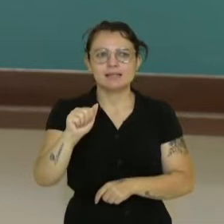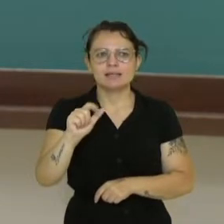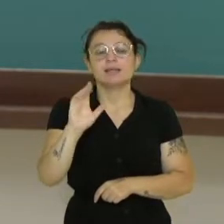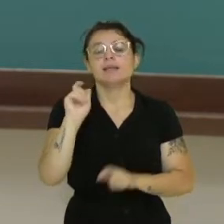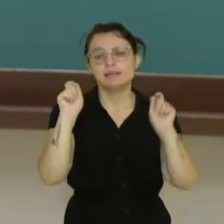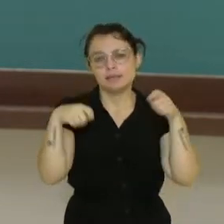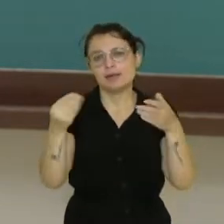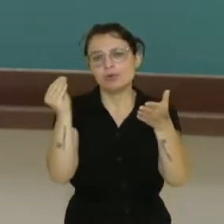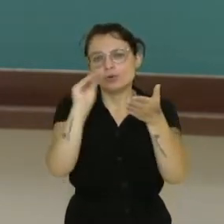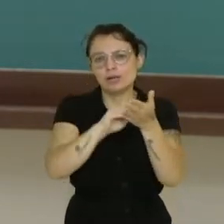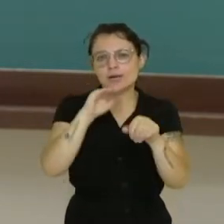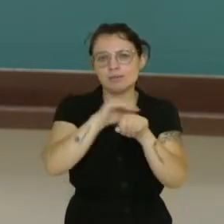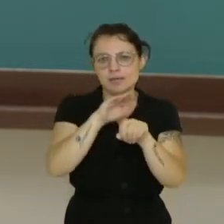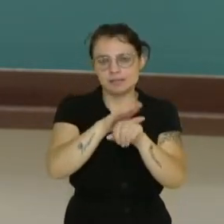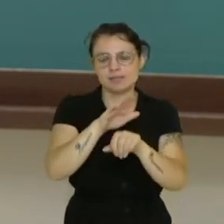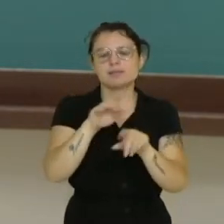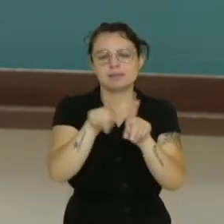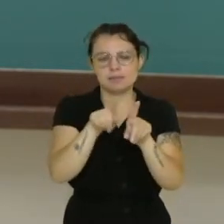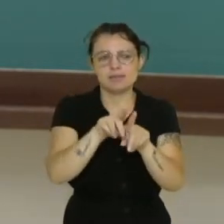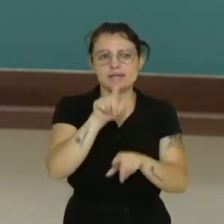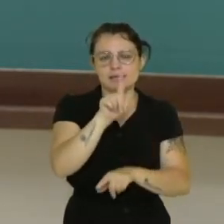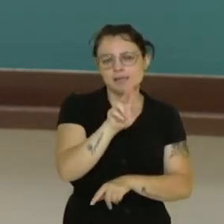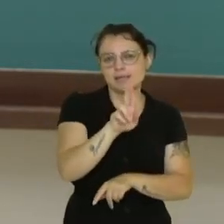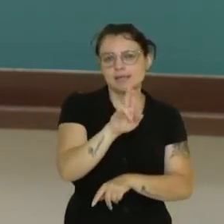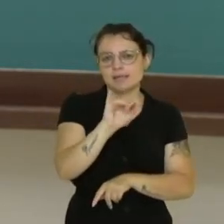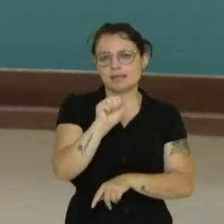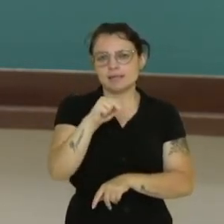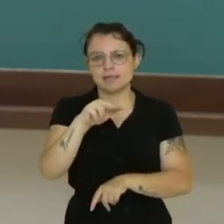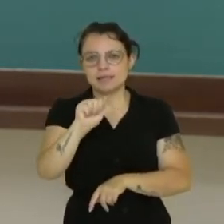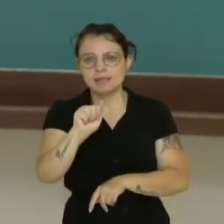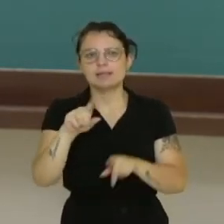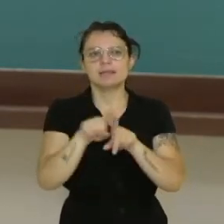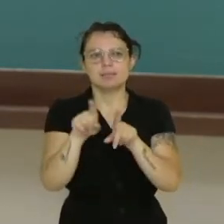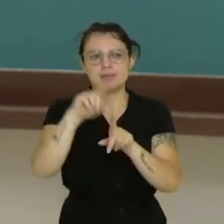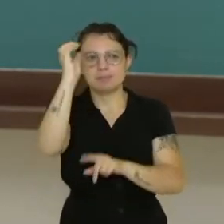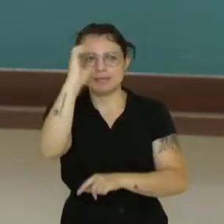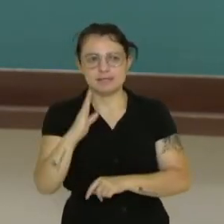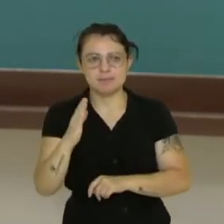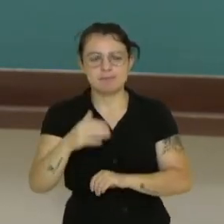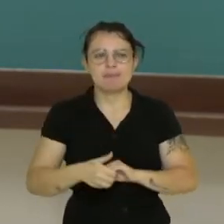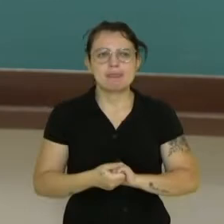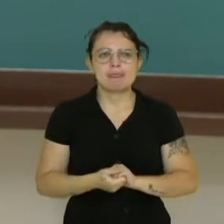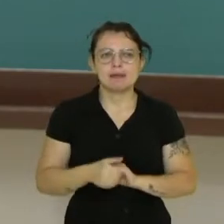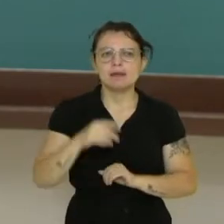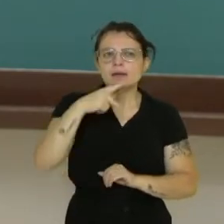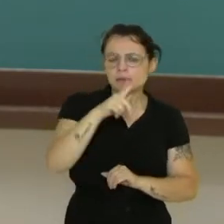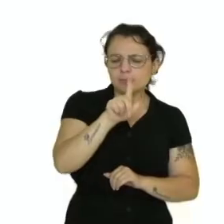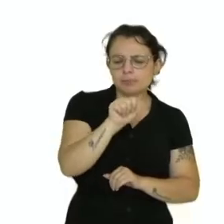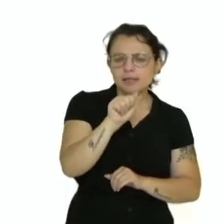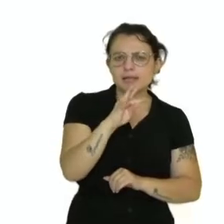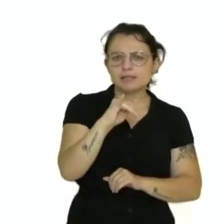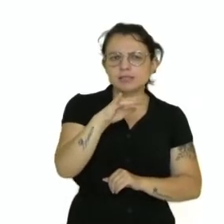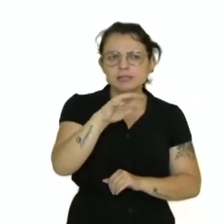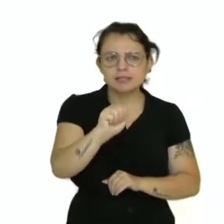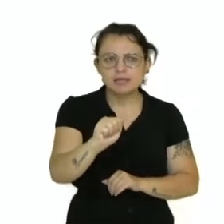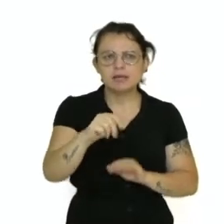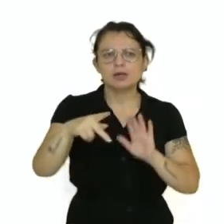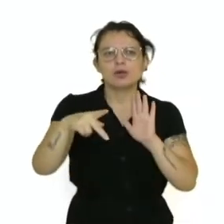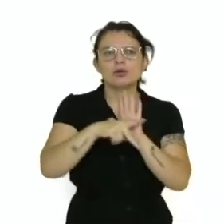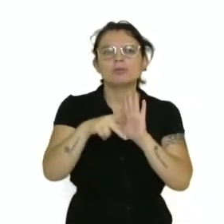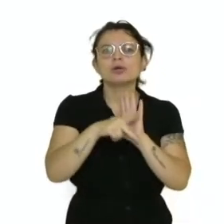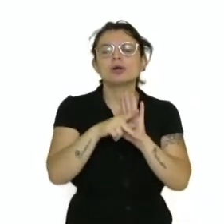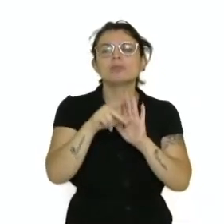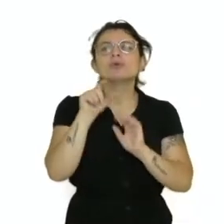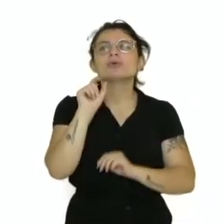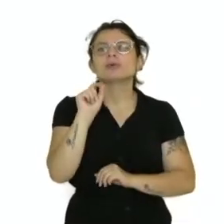aqui, que seriam as Guianas e o Brasil. A América Latina corresponde aos países banhados